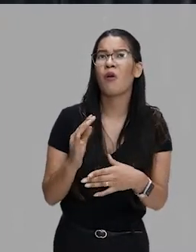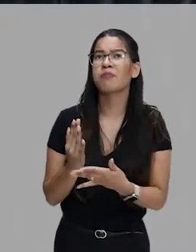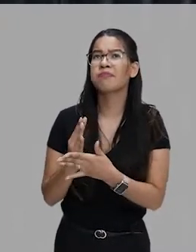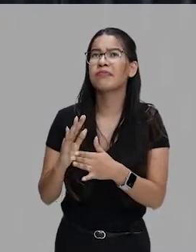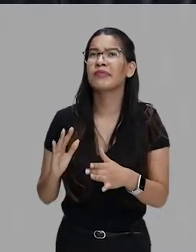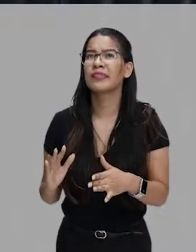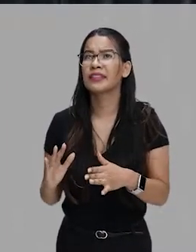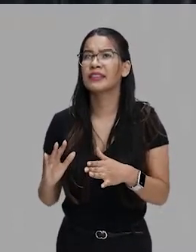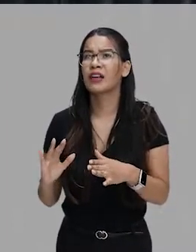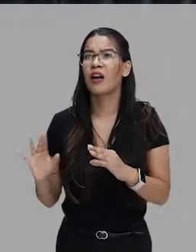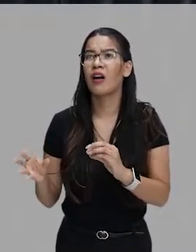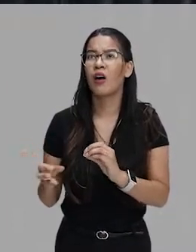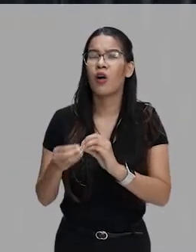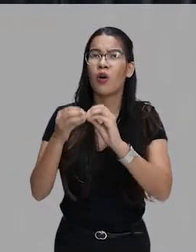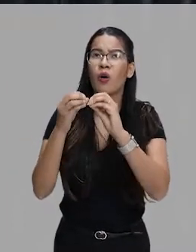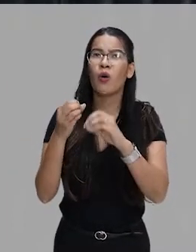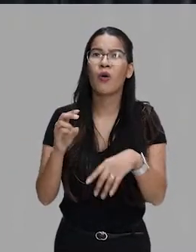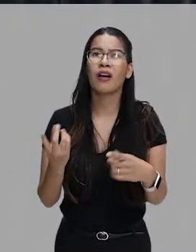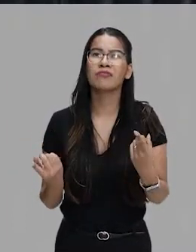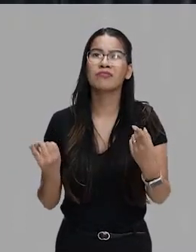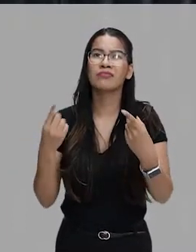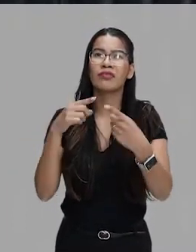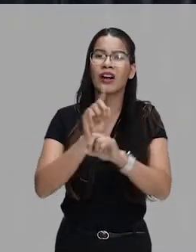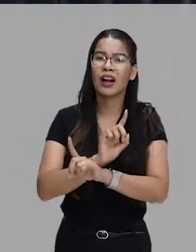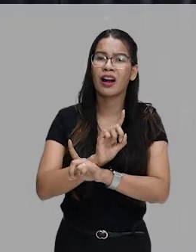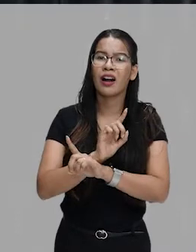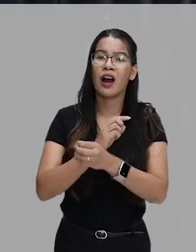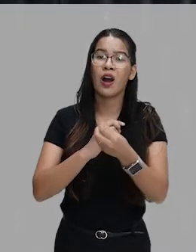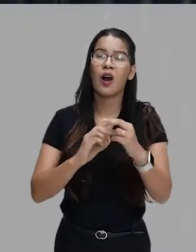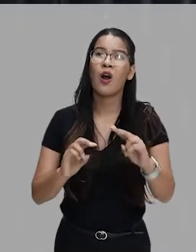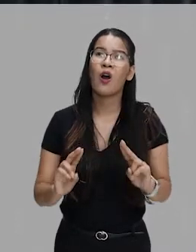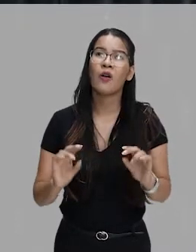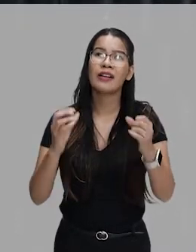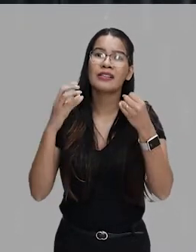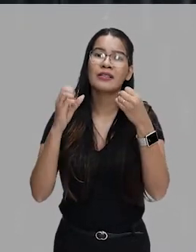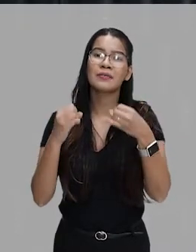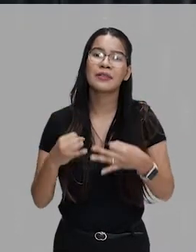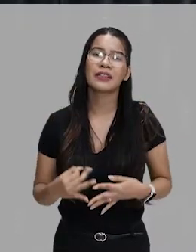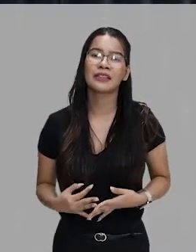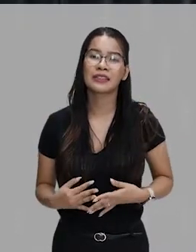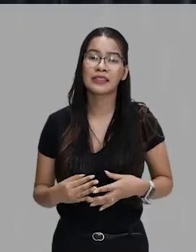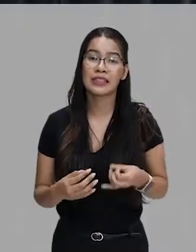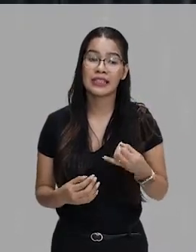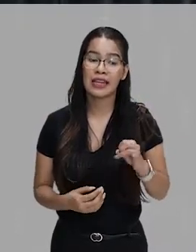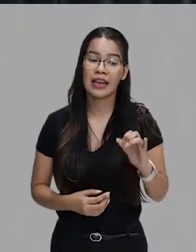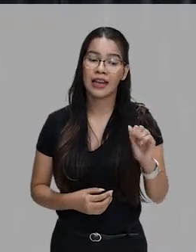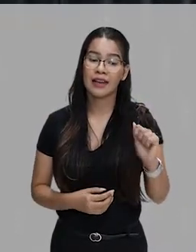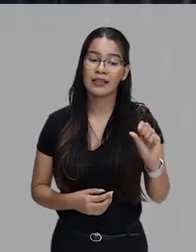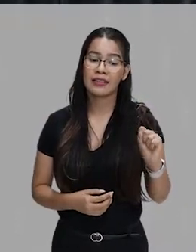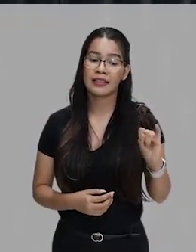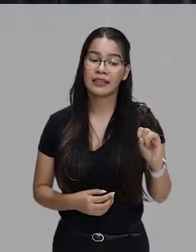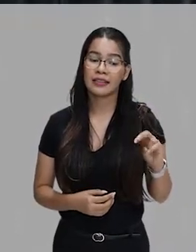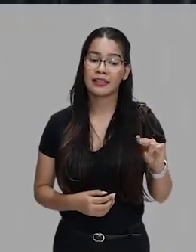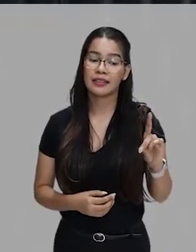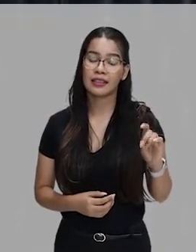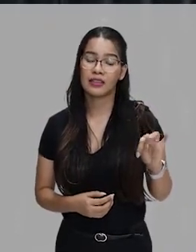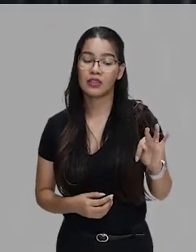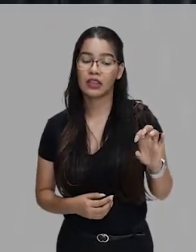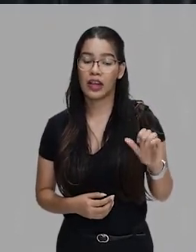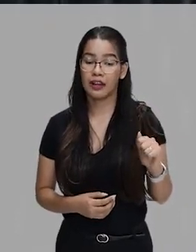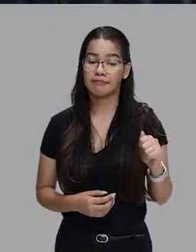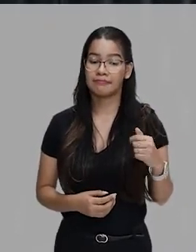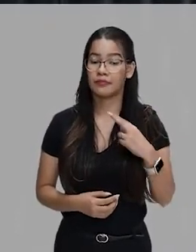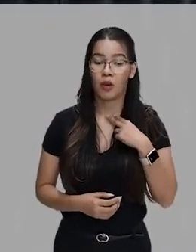de adversidade, de explicação. Se é assindética, não é porque a gente já viu aqui o mas, tá? Então, ela não pode